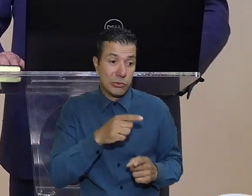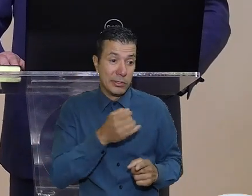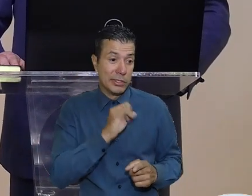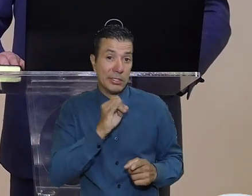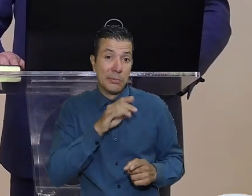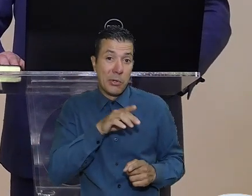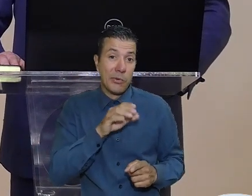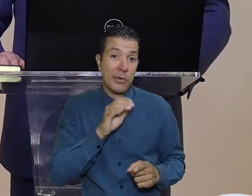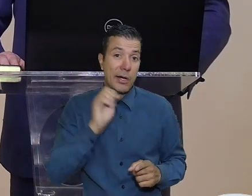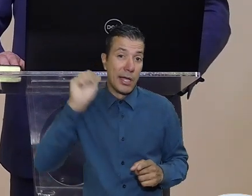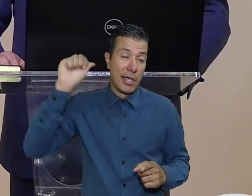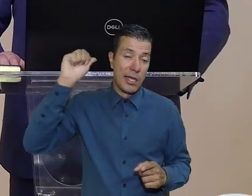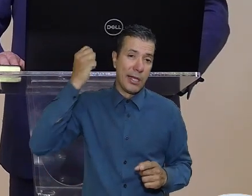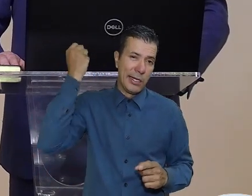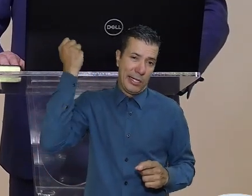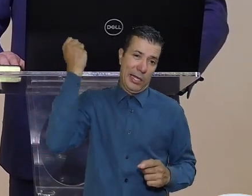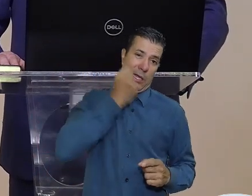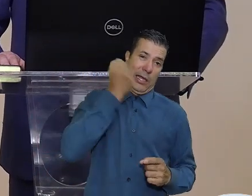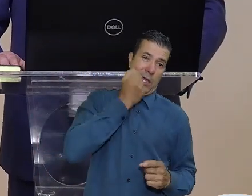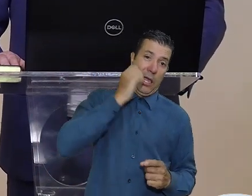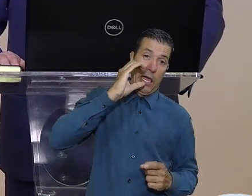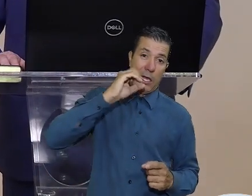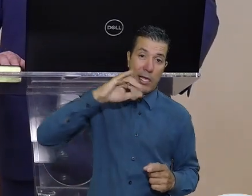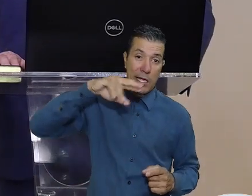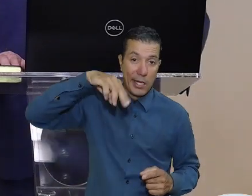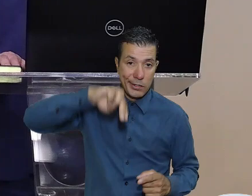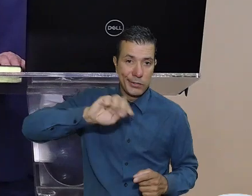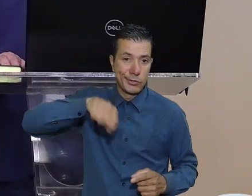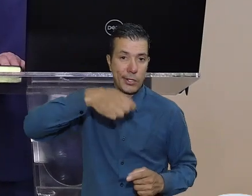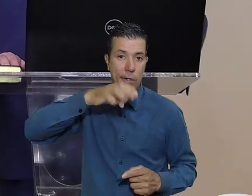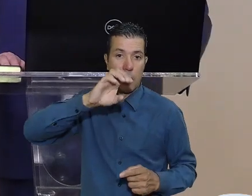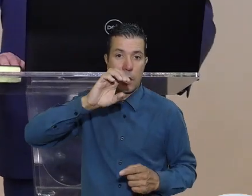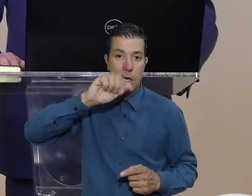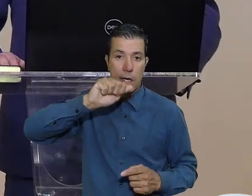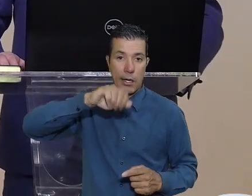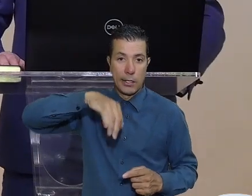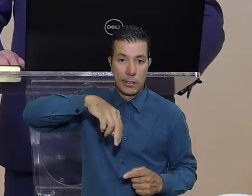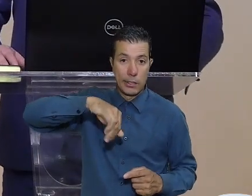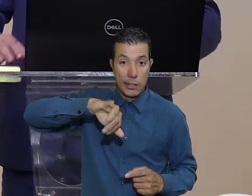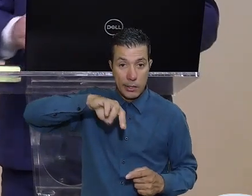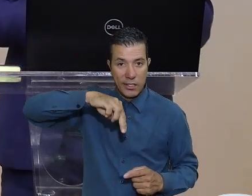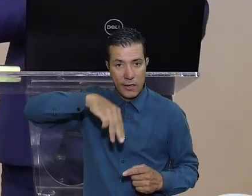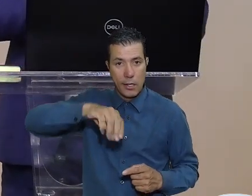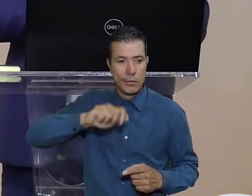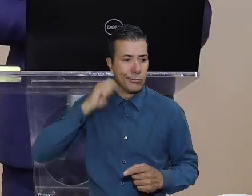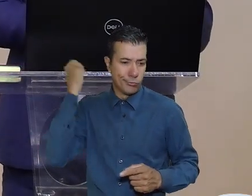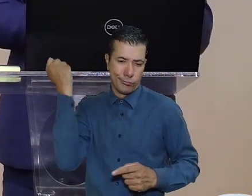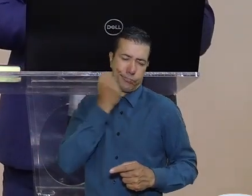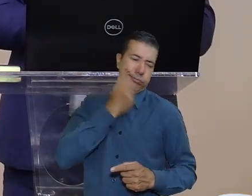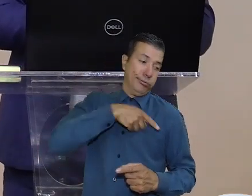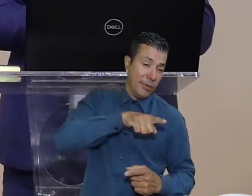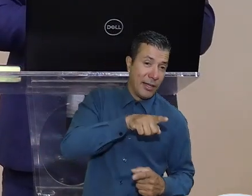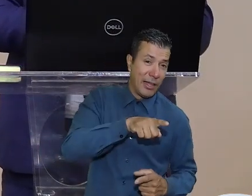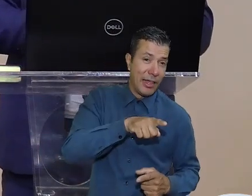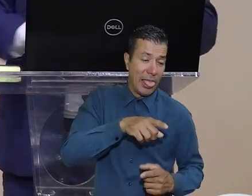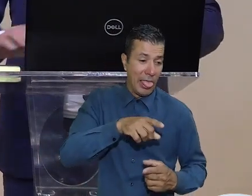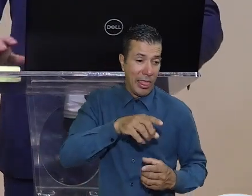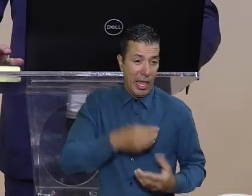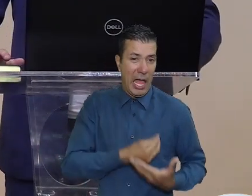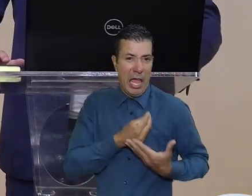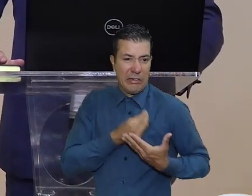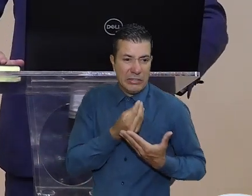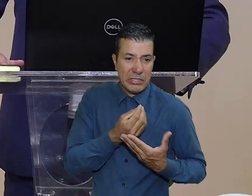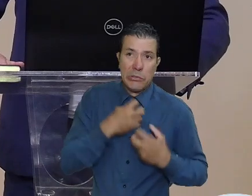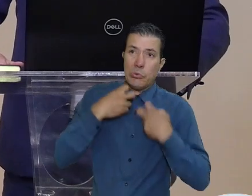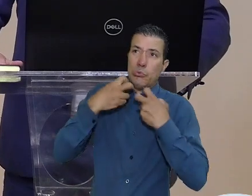está dizendo que ele clamava da terra. Aqui é exatamente a mesma coisa. De forma metafórica, a Bíblia está dizendo que as almas estavam